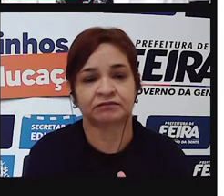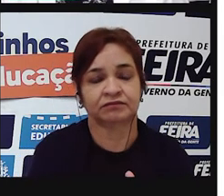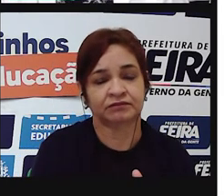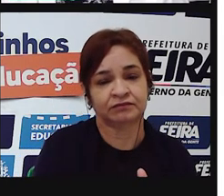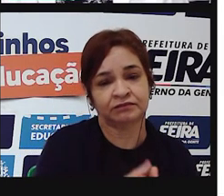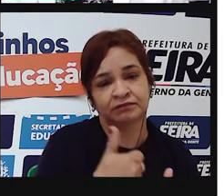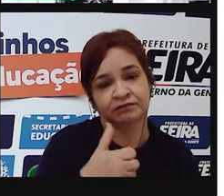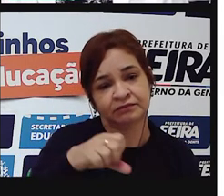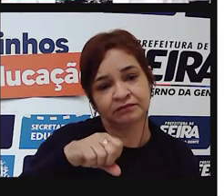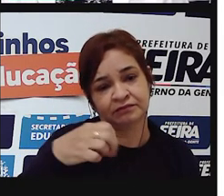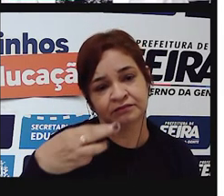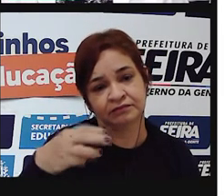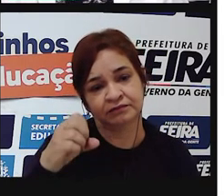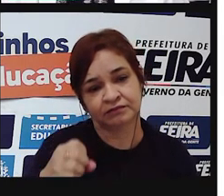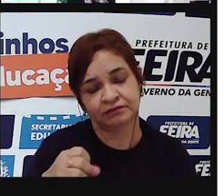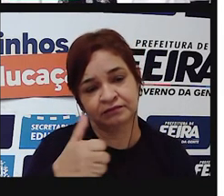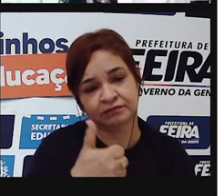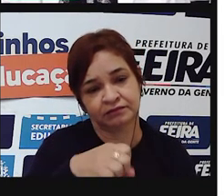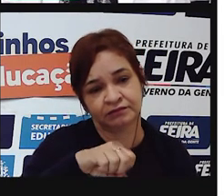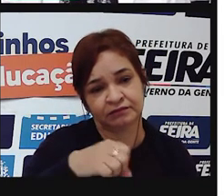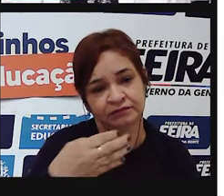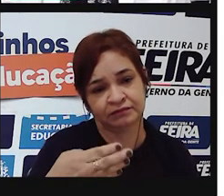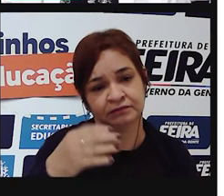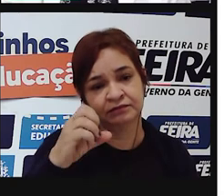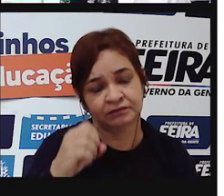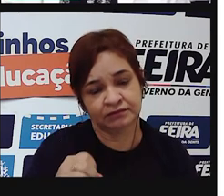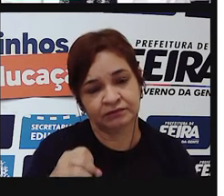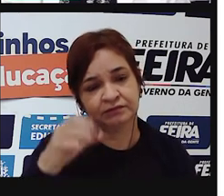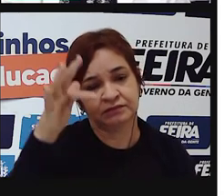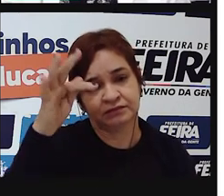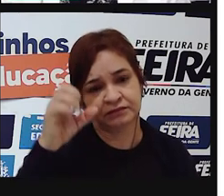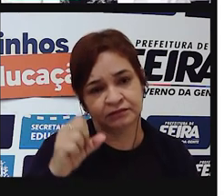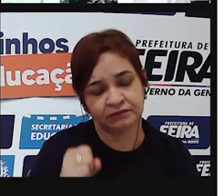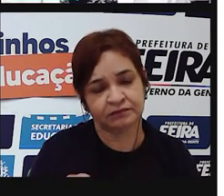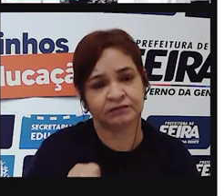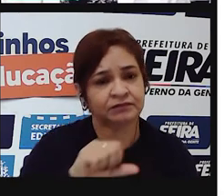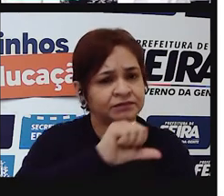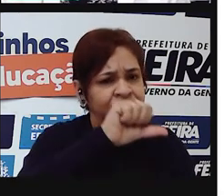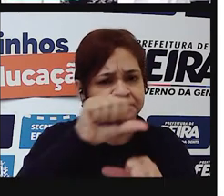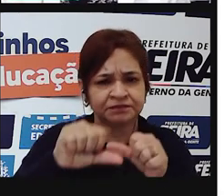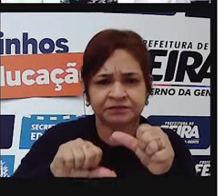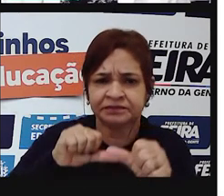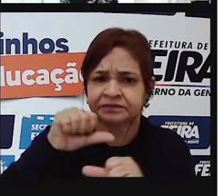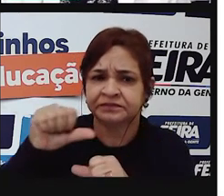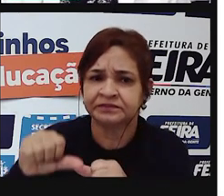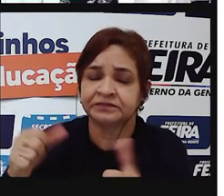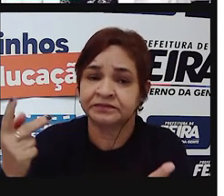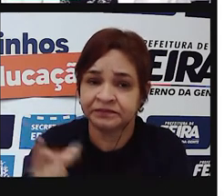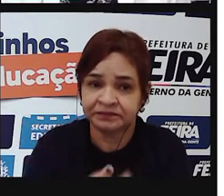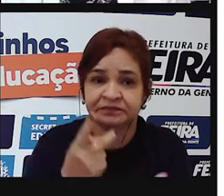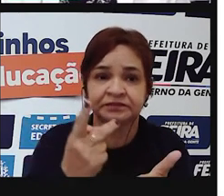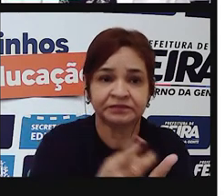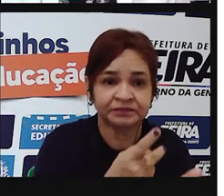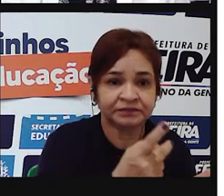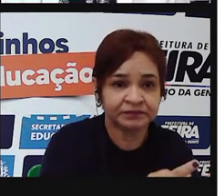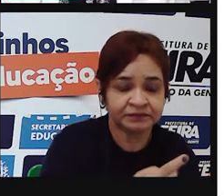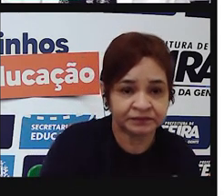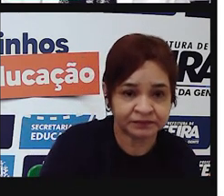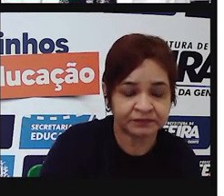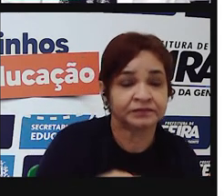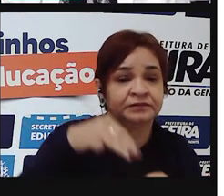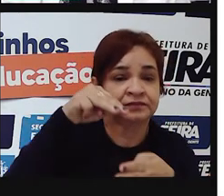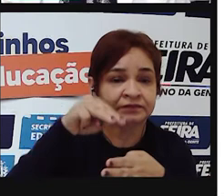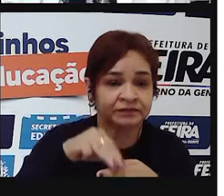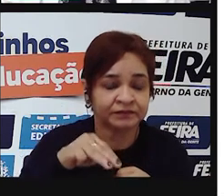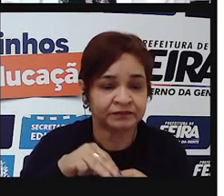e 1940, Feira de Santana passou por uma série de transformações que atuaram sobre o